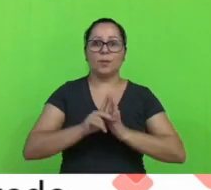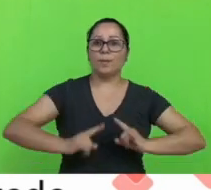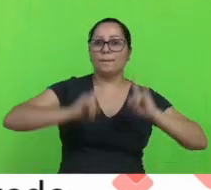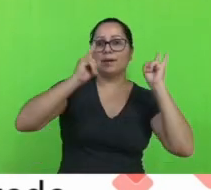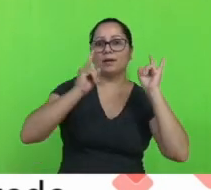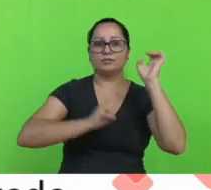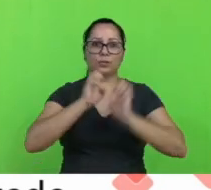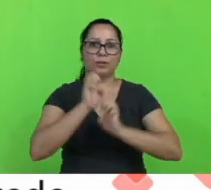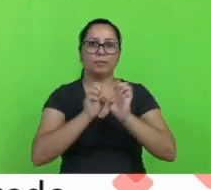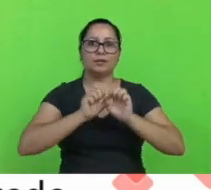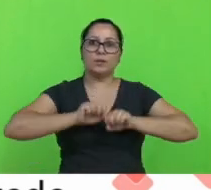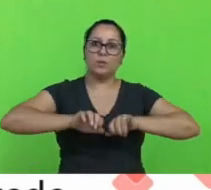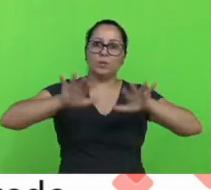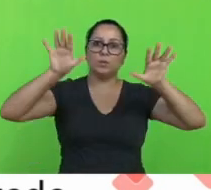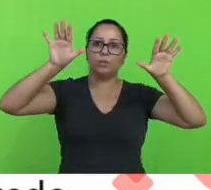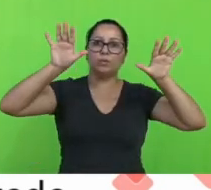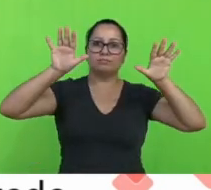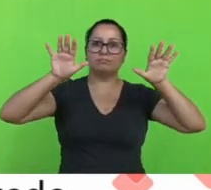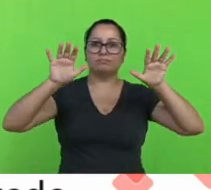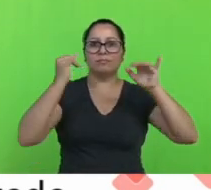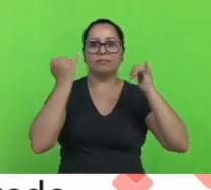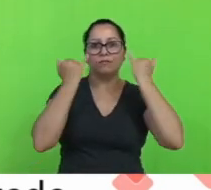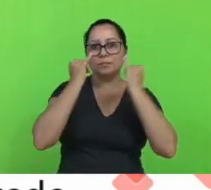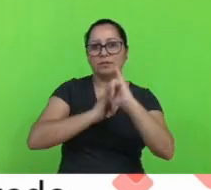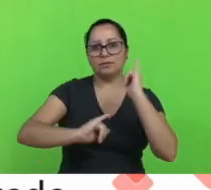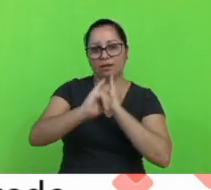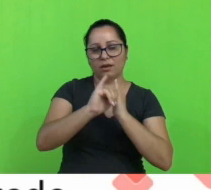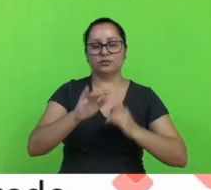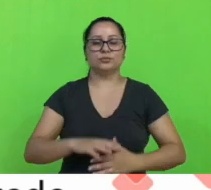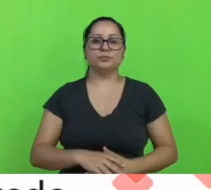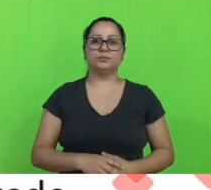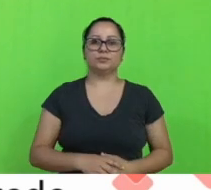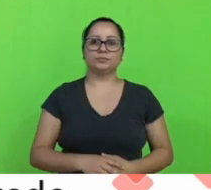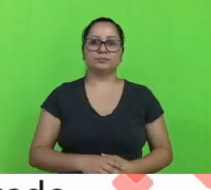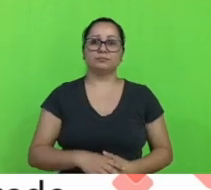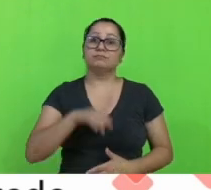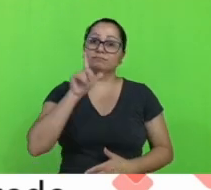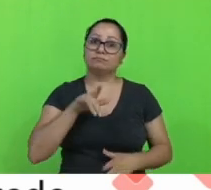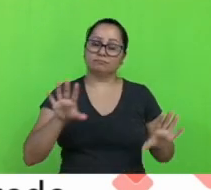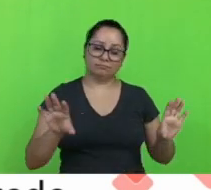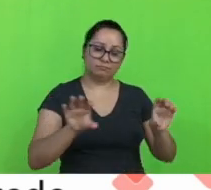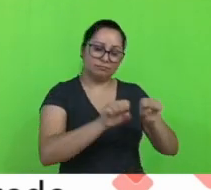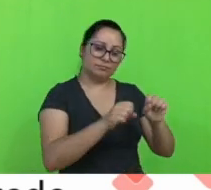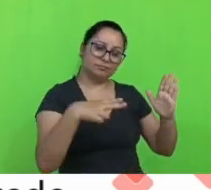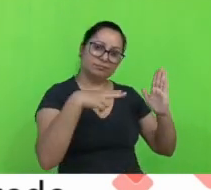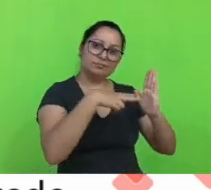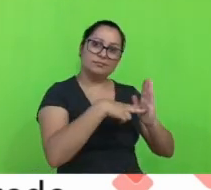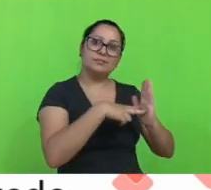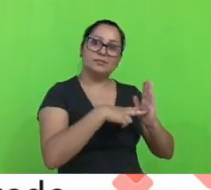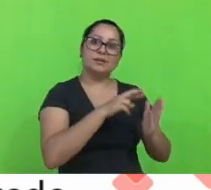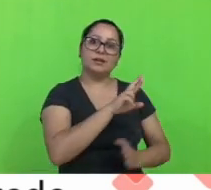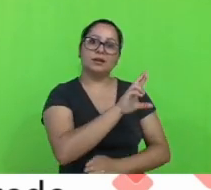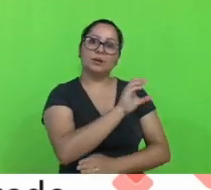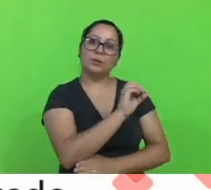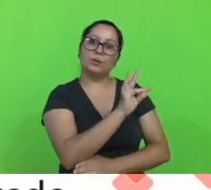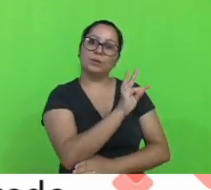dentro da empresa, dentro da instituição. Esse meio será então conectado a uma porta do roteador e a